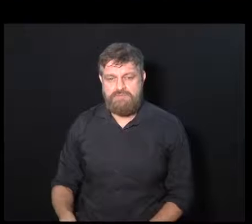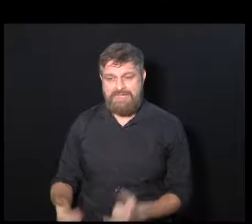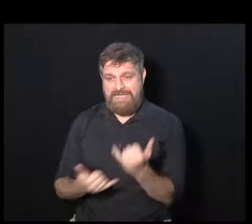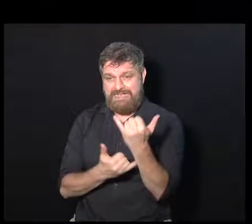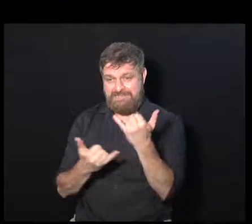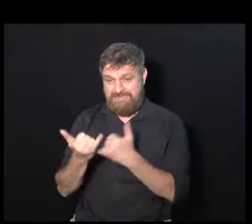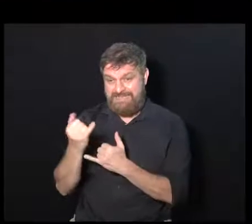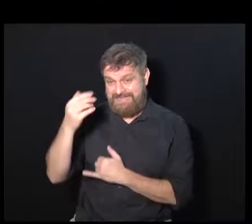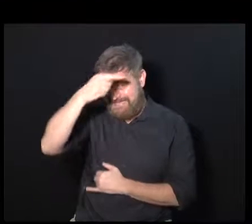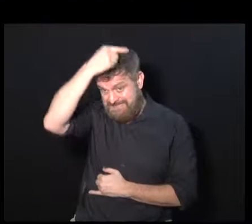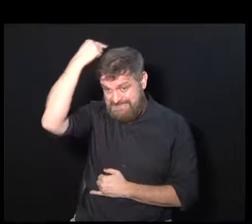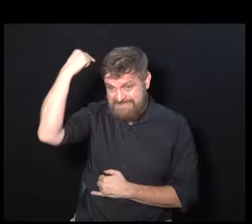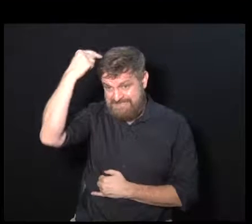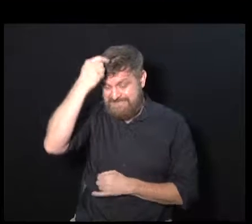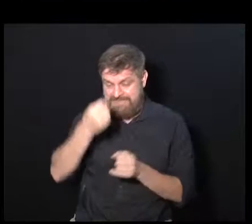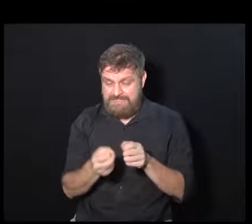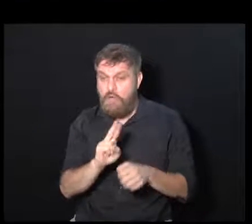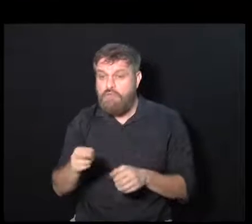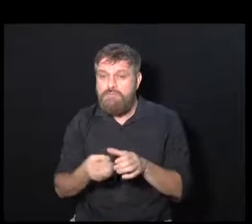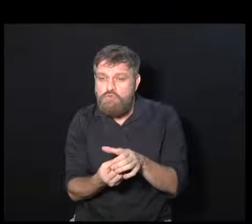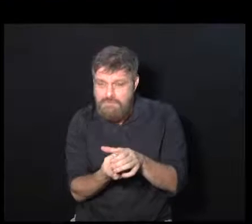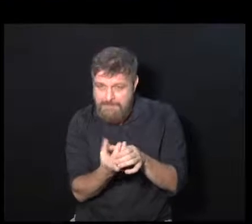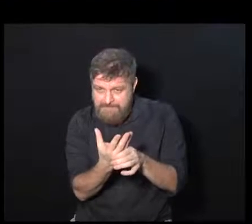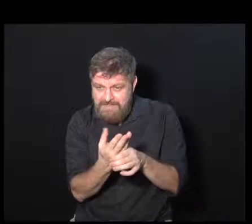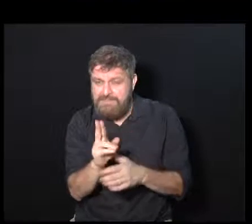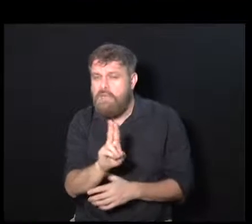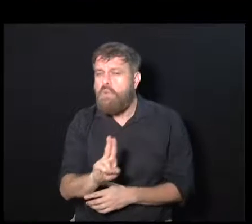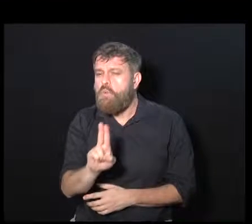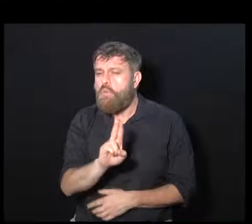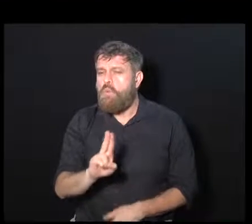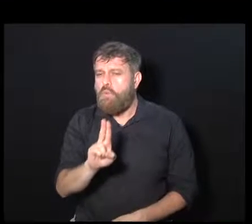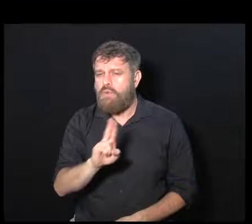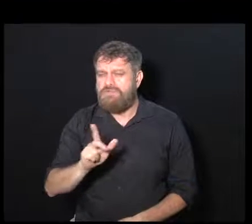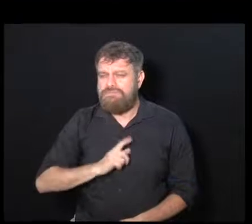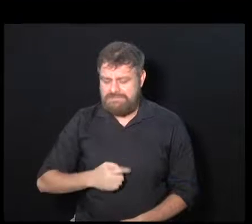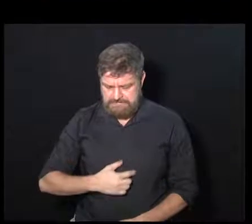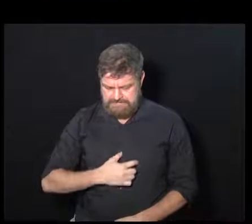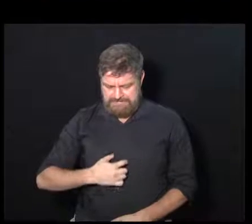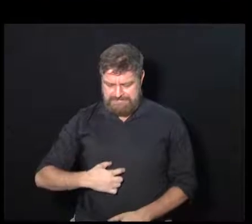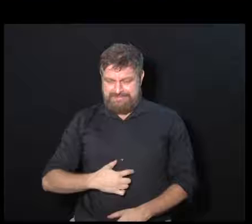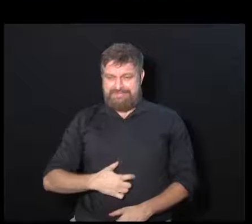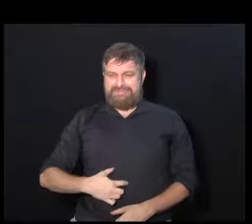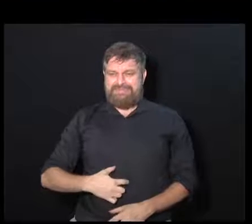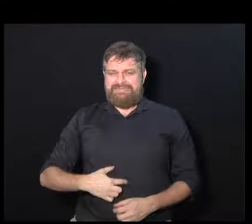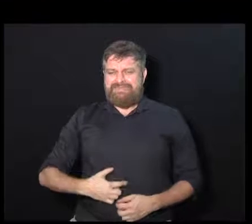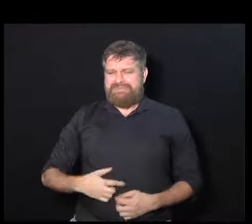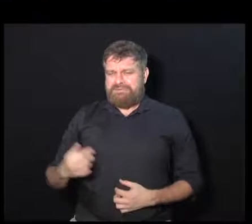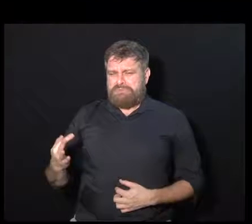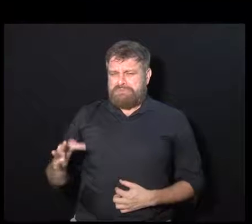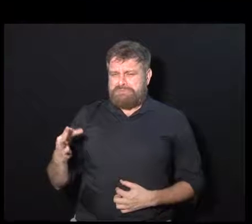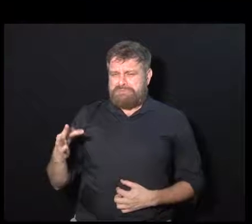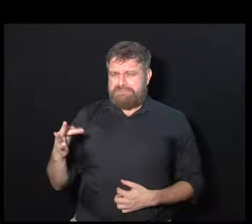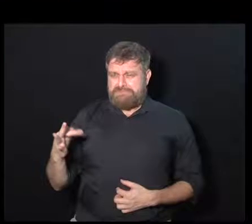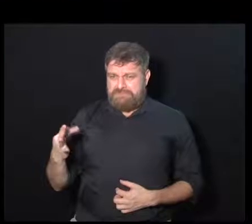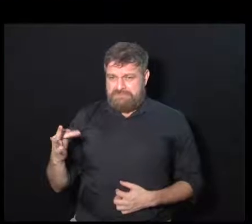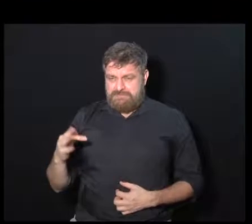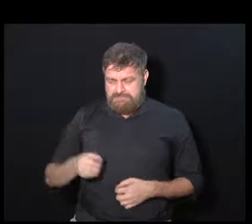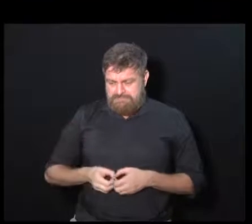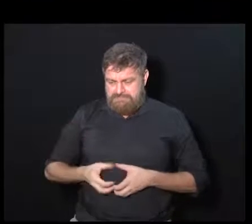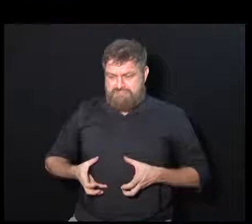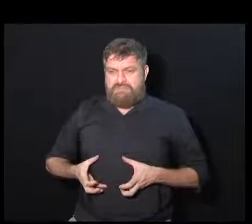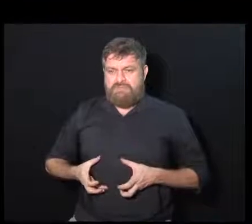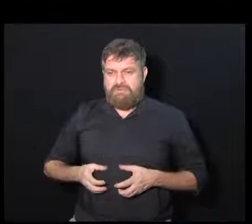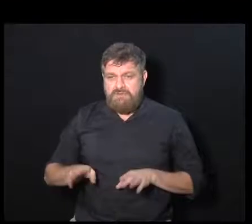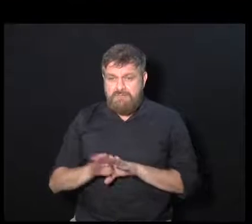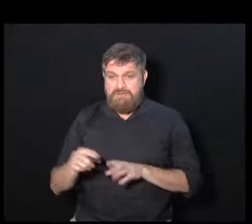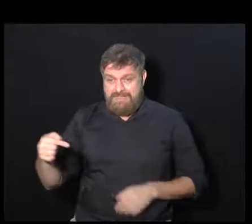ela é uma planta medicinal muito utilizada para gastrite, úlcera. Então, na espinheira santa, a